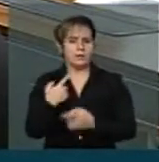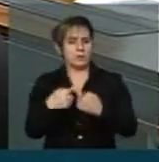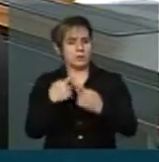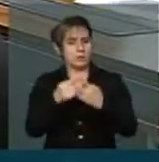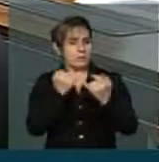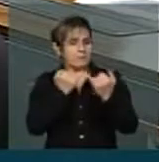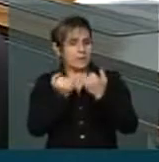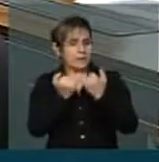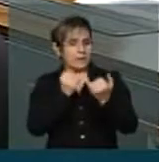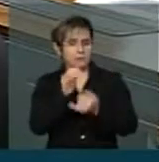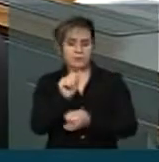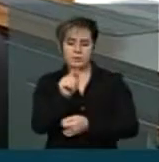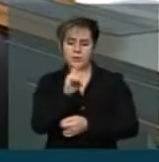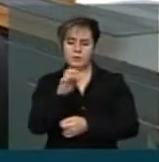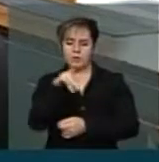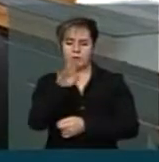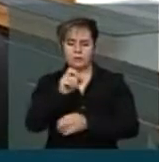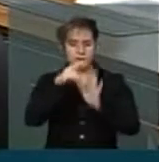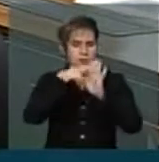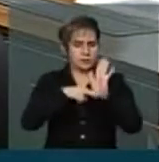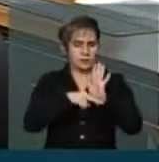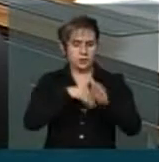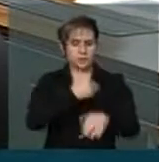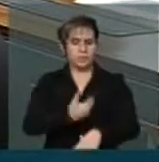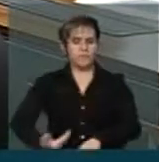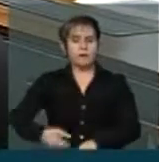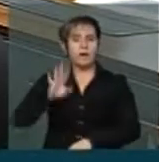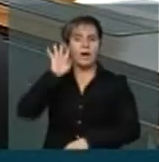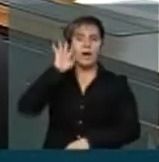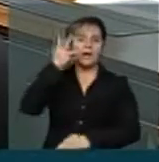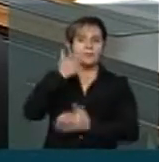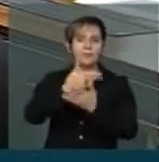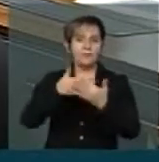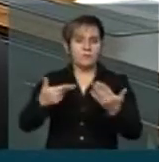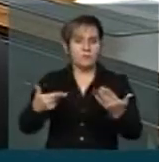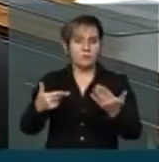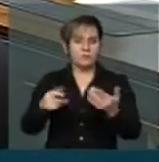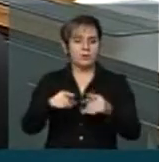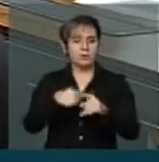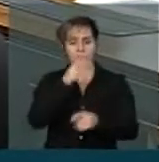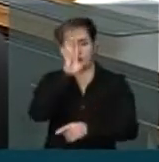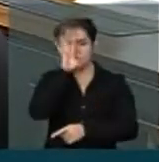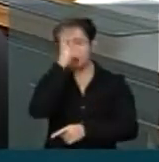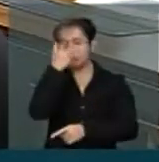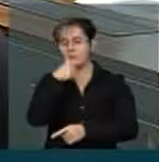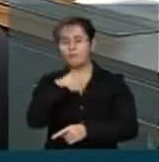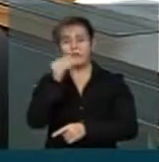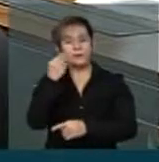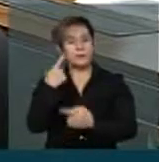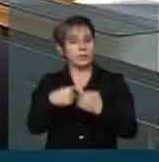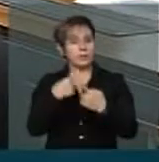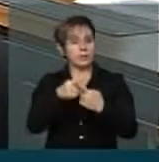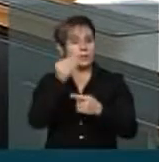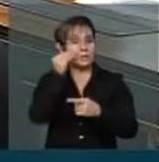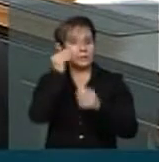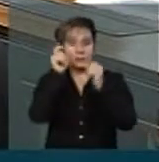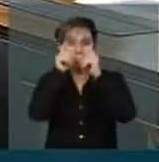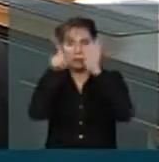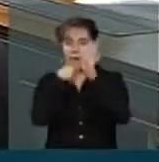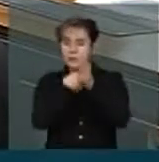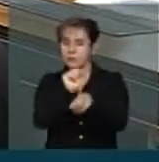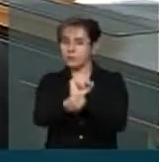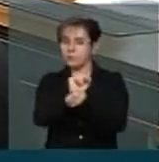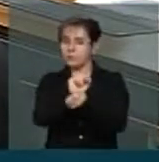o agente regulador e o governo tomou uma atitude, e obviamente foi uma atitude para botar um pé no freio e chamar a atenção